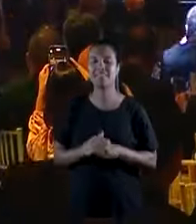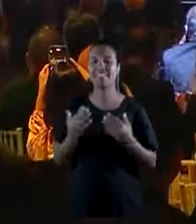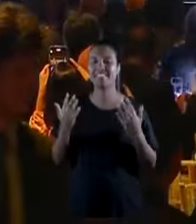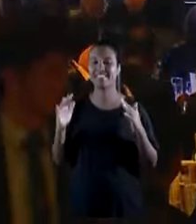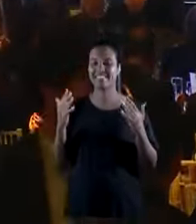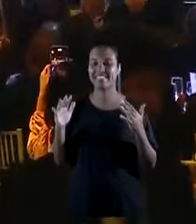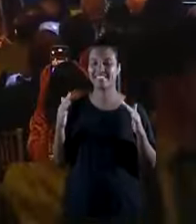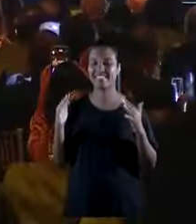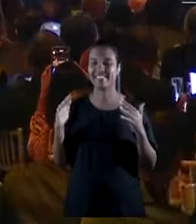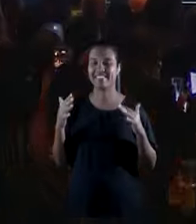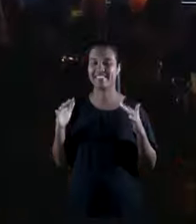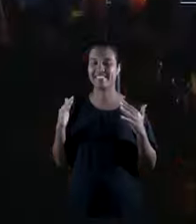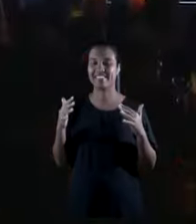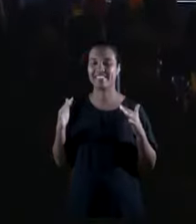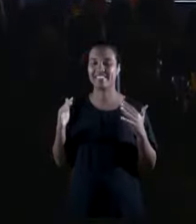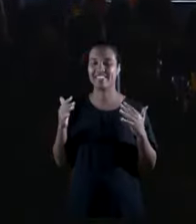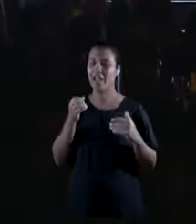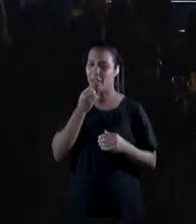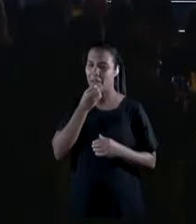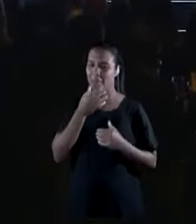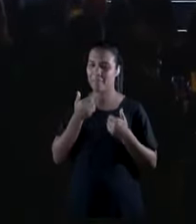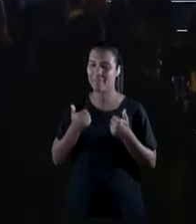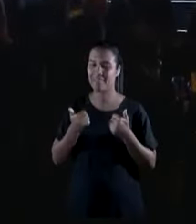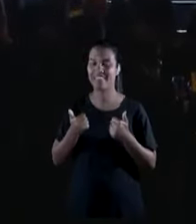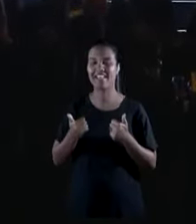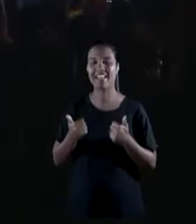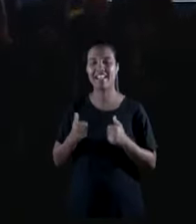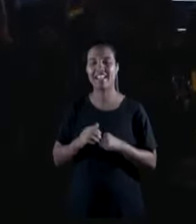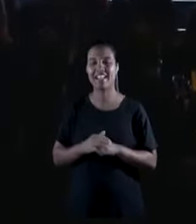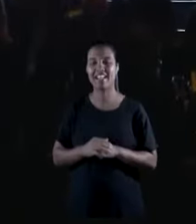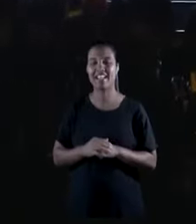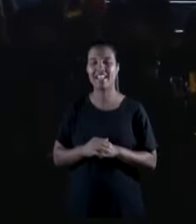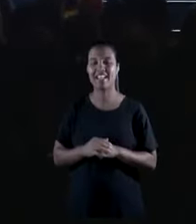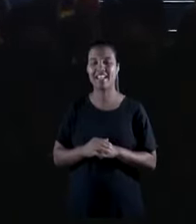Maurito, como é que você tá, meu querido?